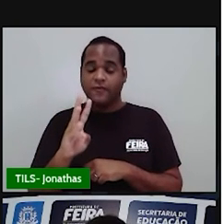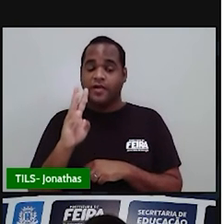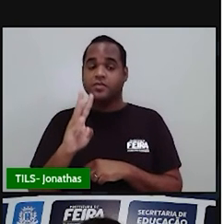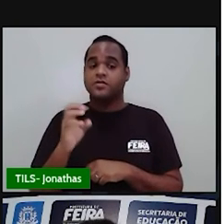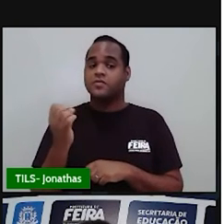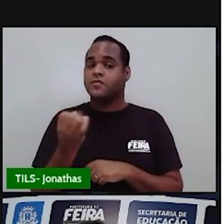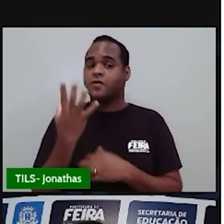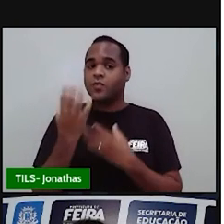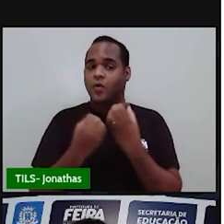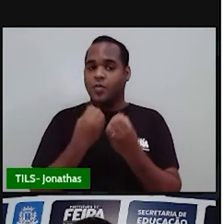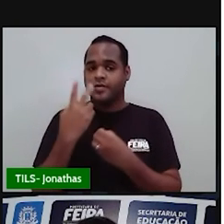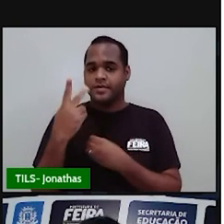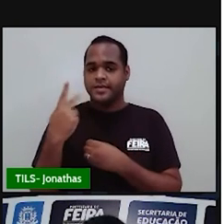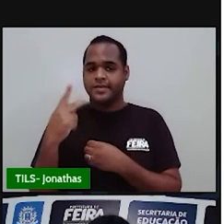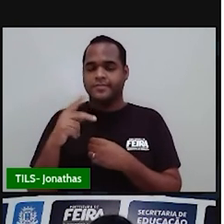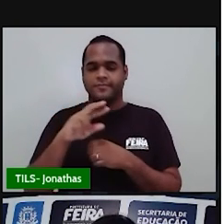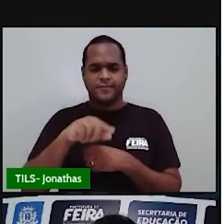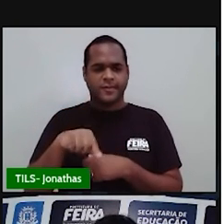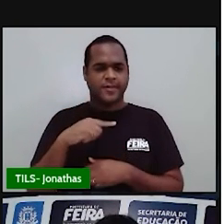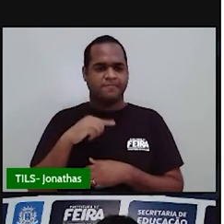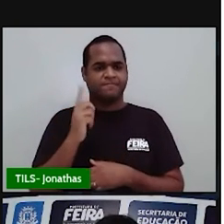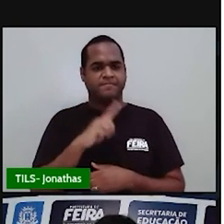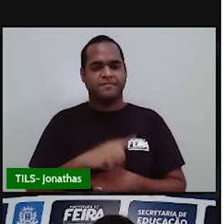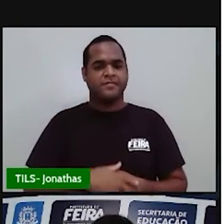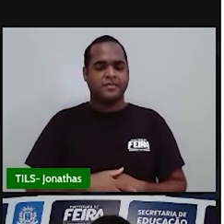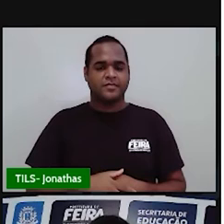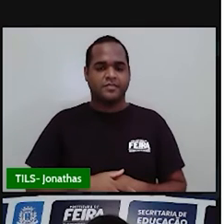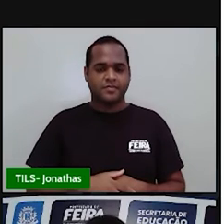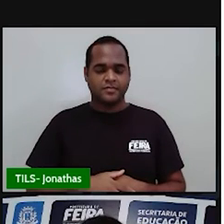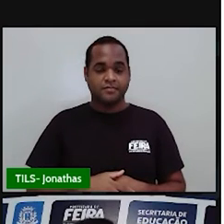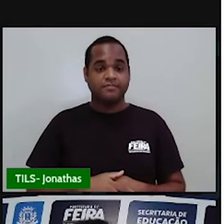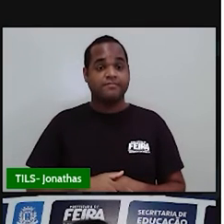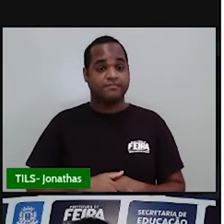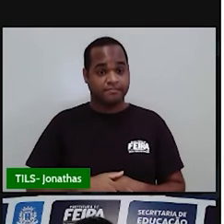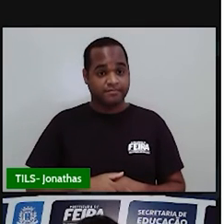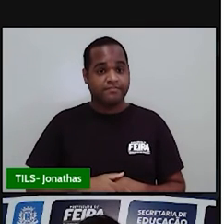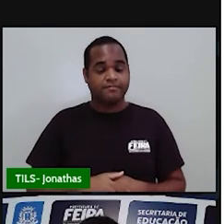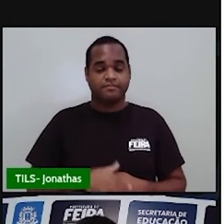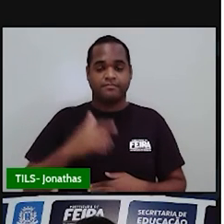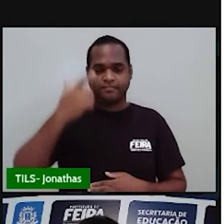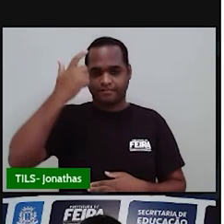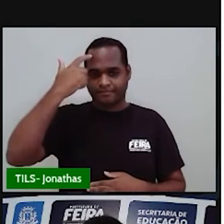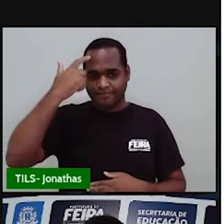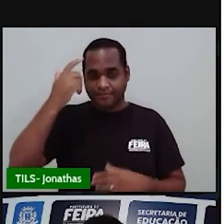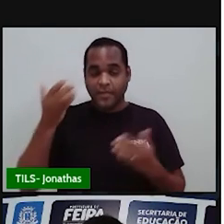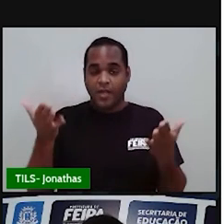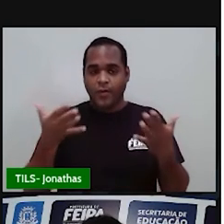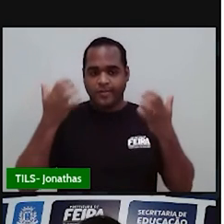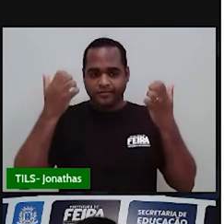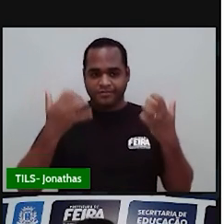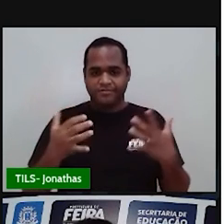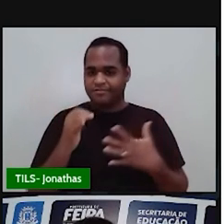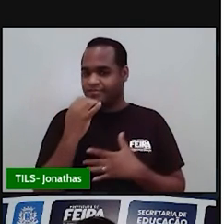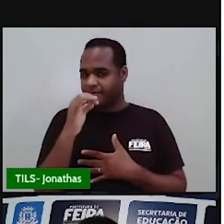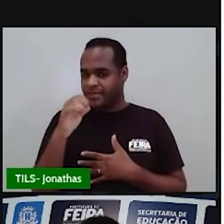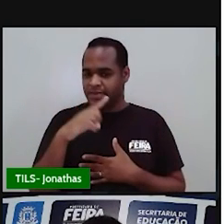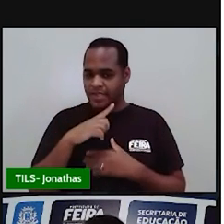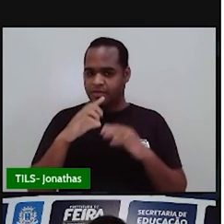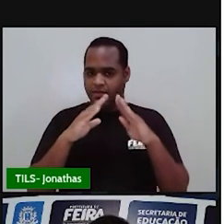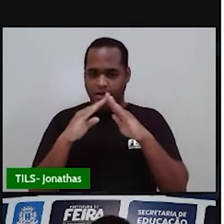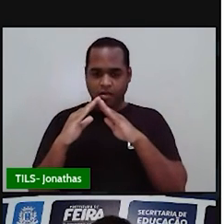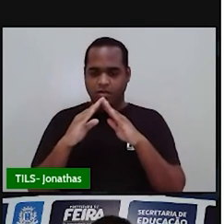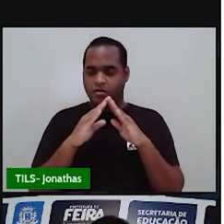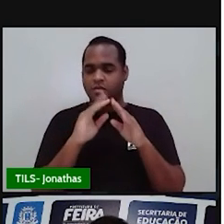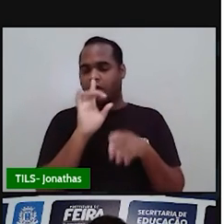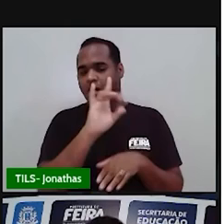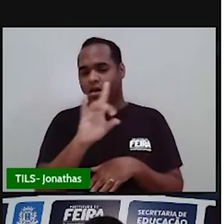eletrodoméstico, tá bom? Então, só que a gente vai pensar aqui agora, ó, para o consumo de energia elétrica da nossa casa, a gente